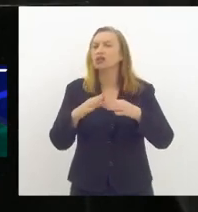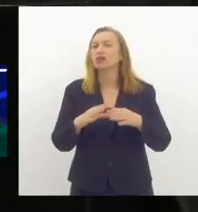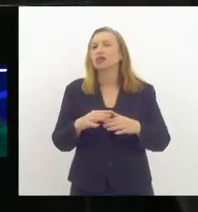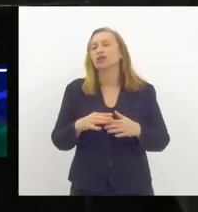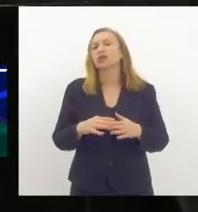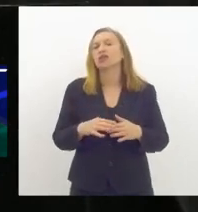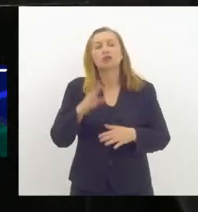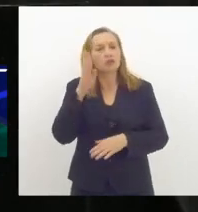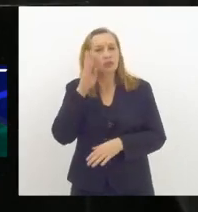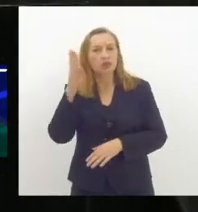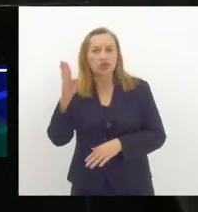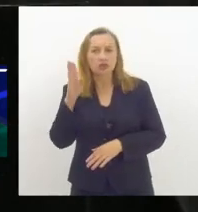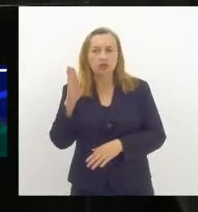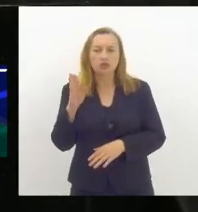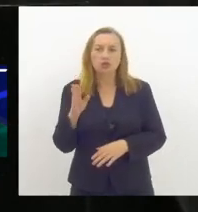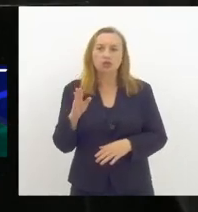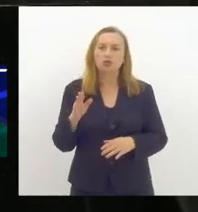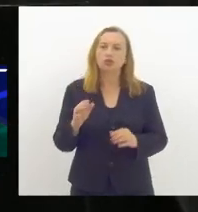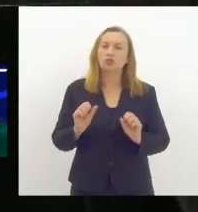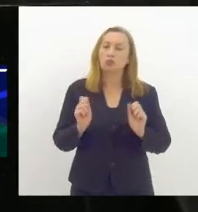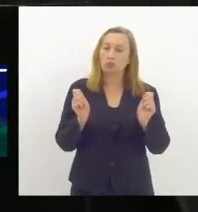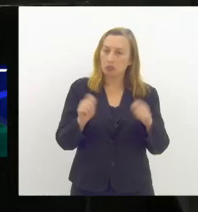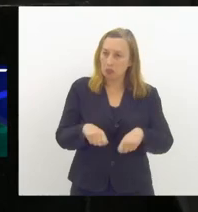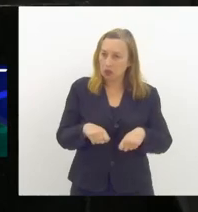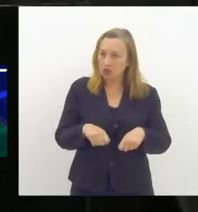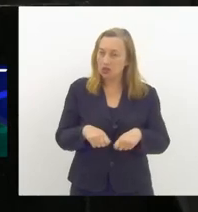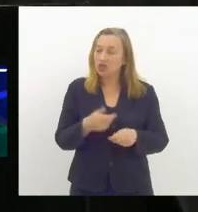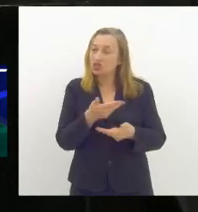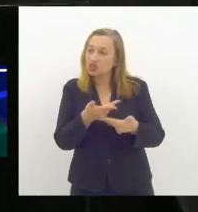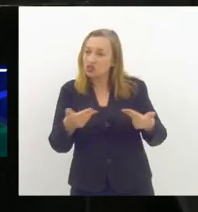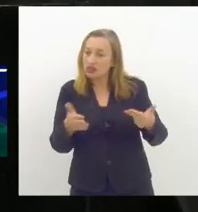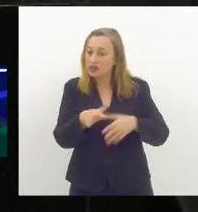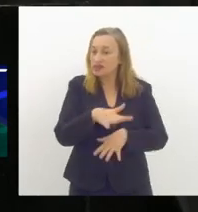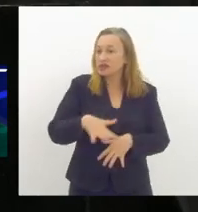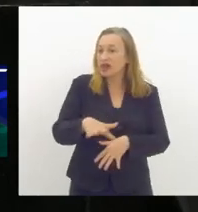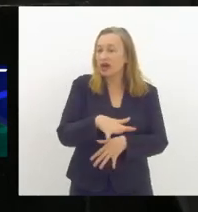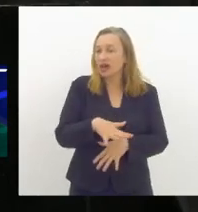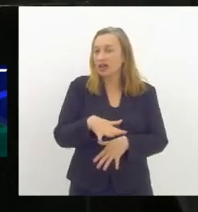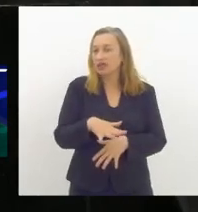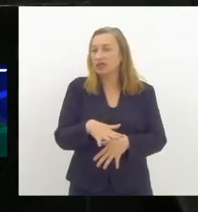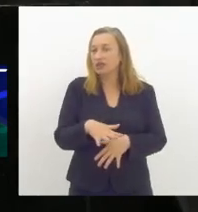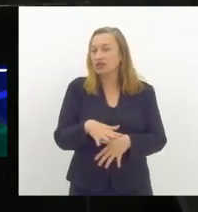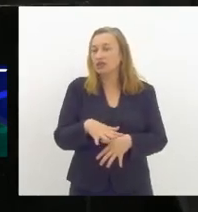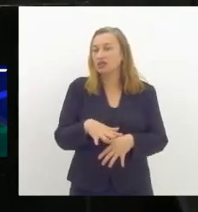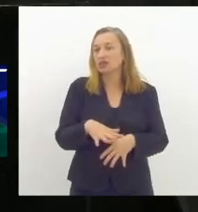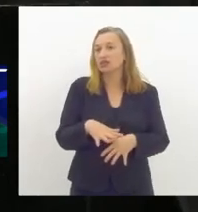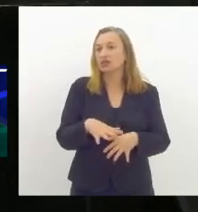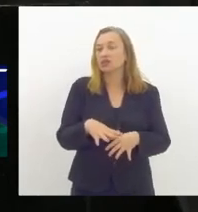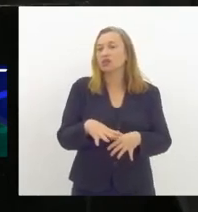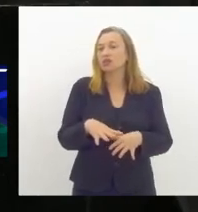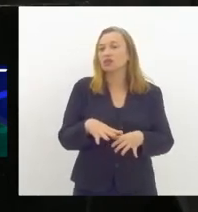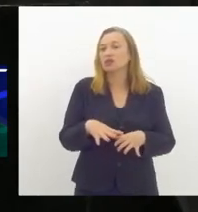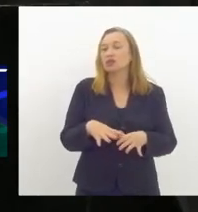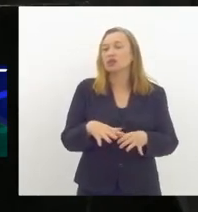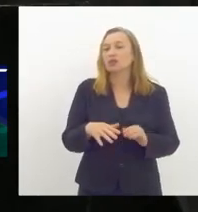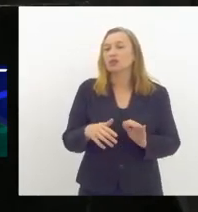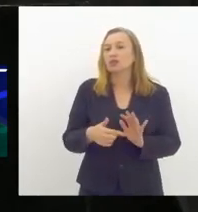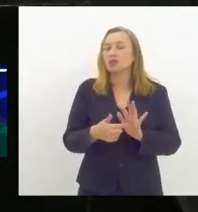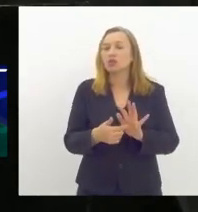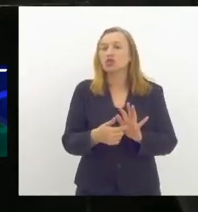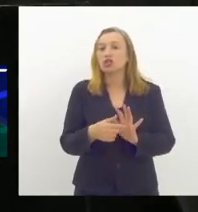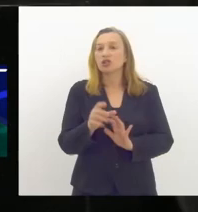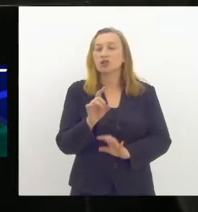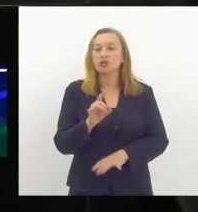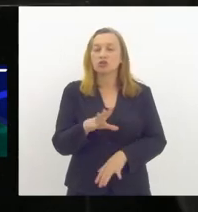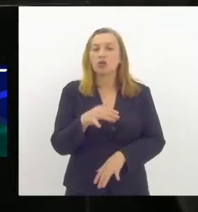e principalmente no seu potencial e nas diversas áreas que são classificadas como masculinas